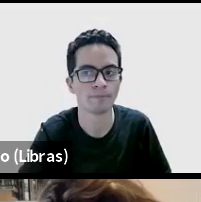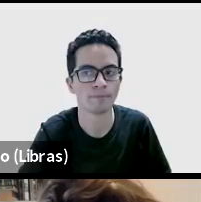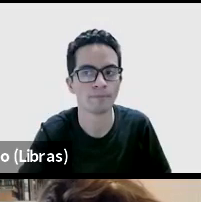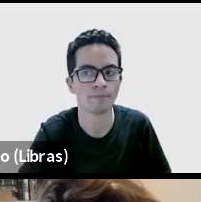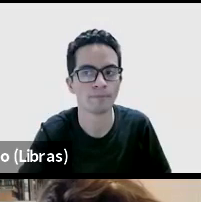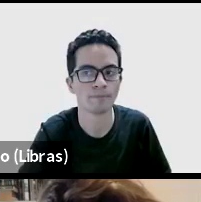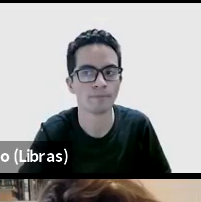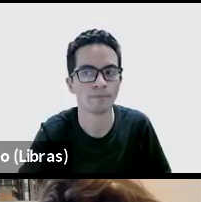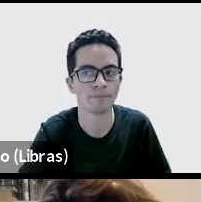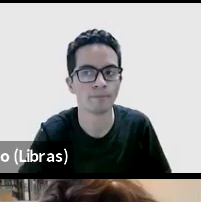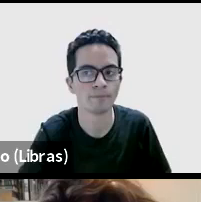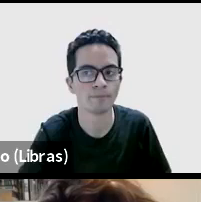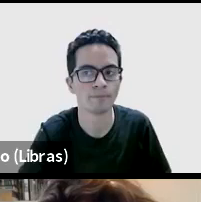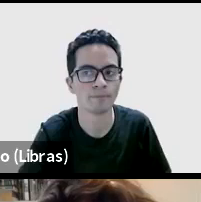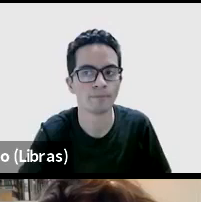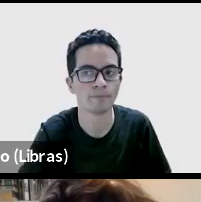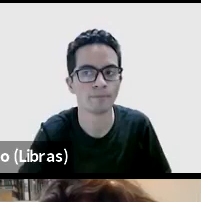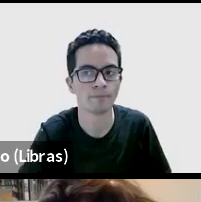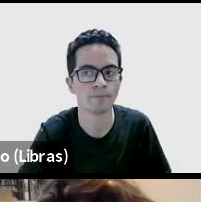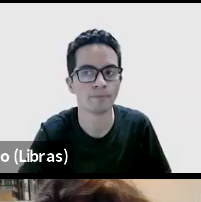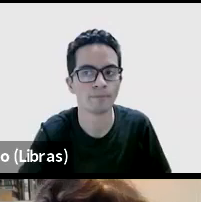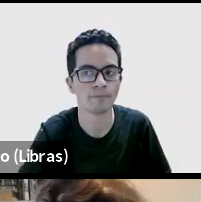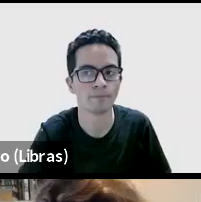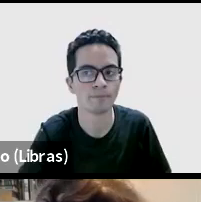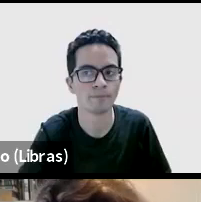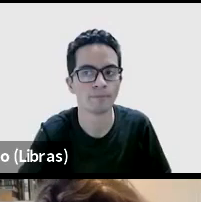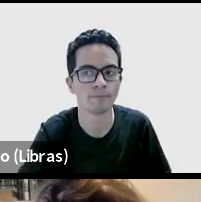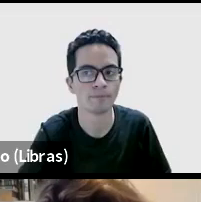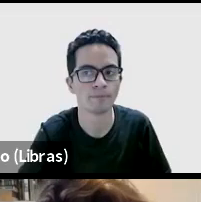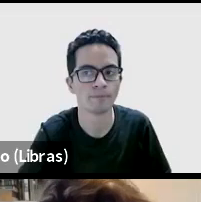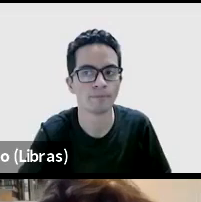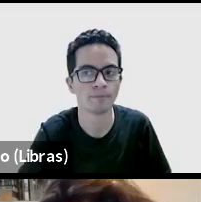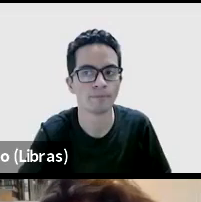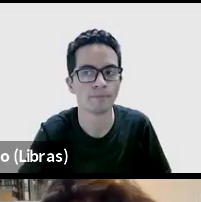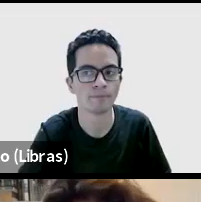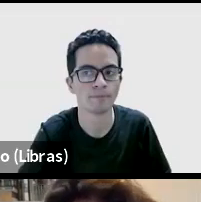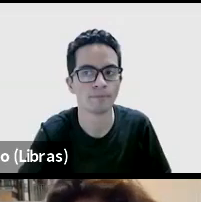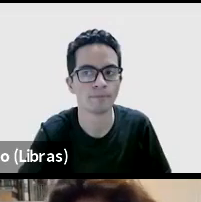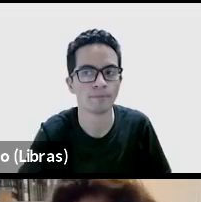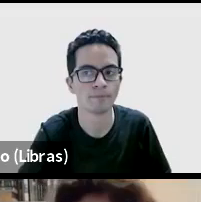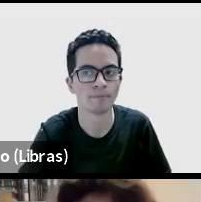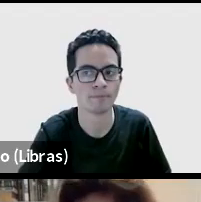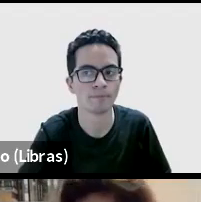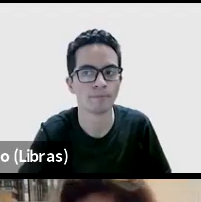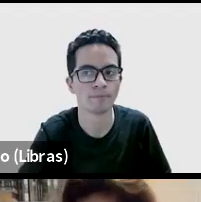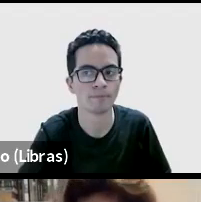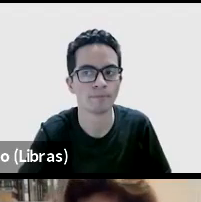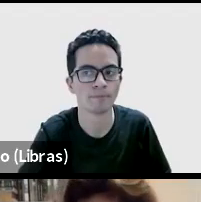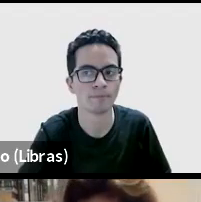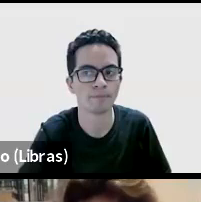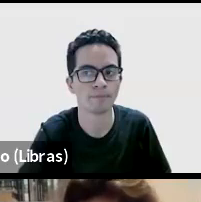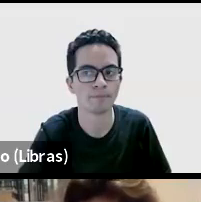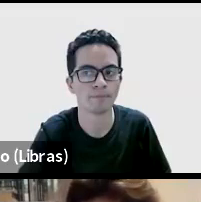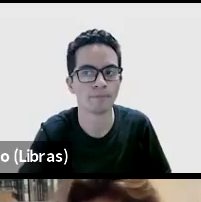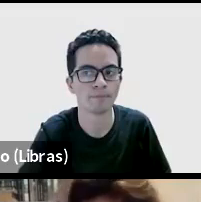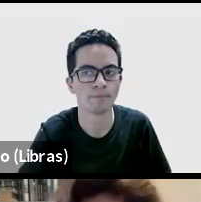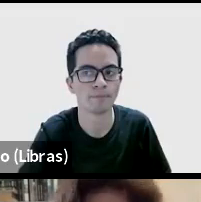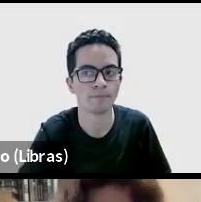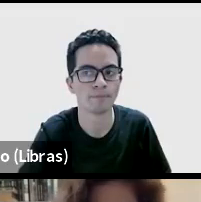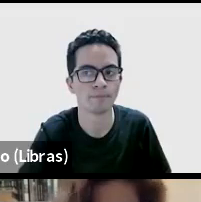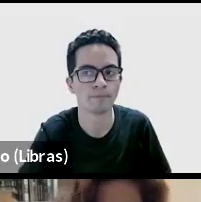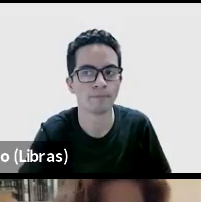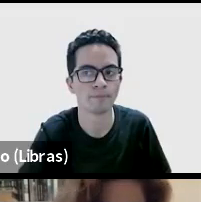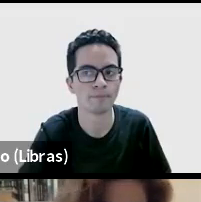vivemos no mundo, né, e nos tornamos alguma coisa a partir da interação com o outro, da relação com o outro, né?